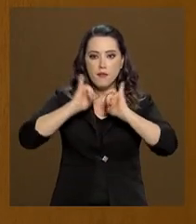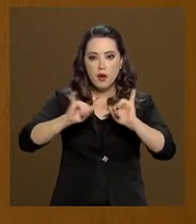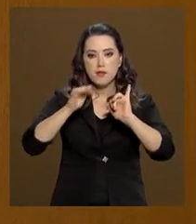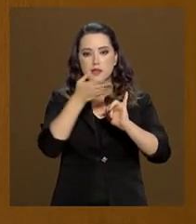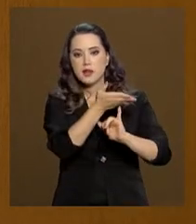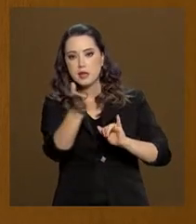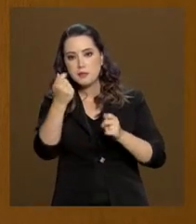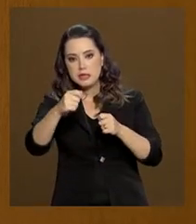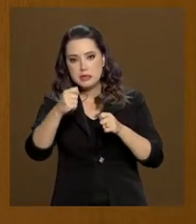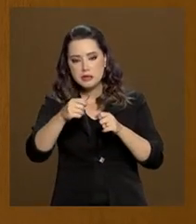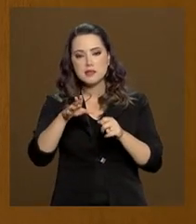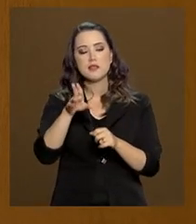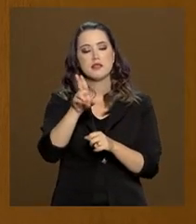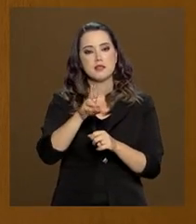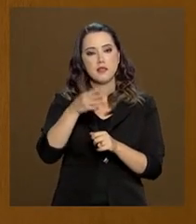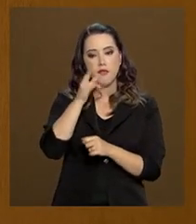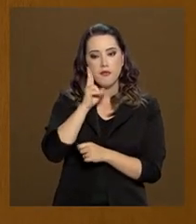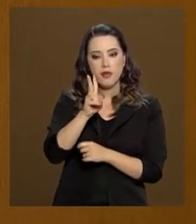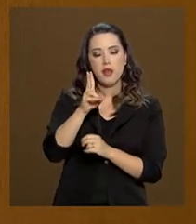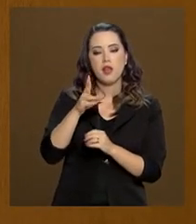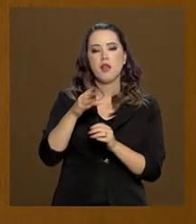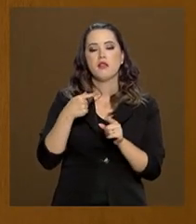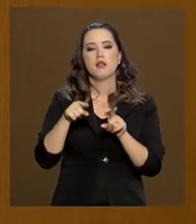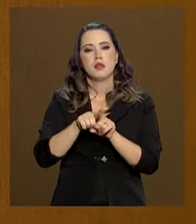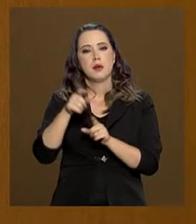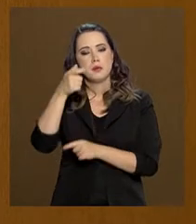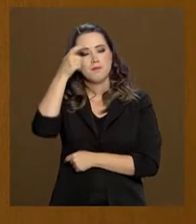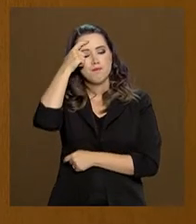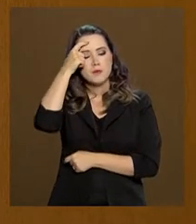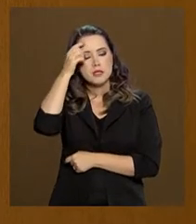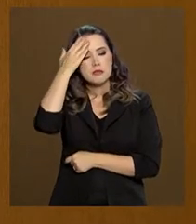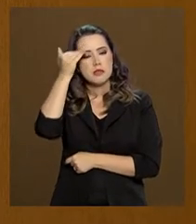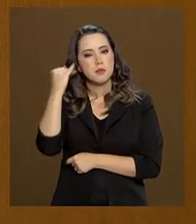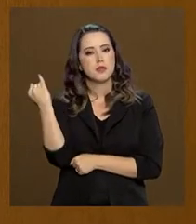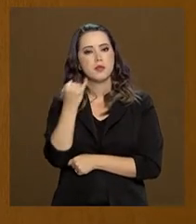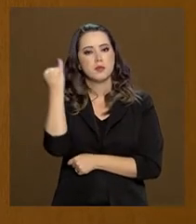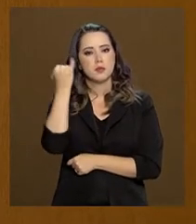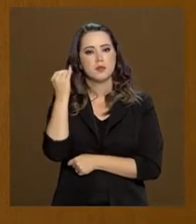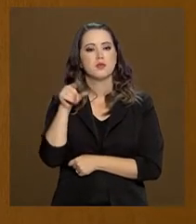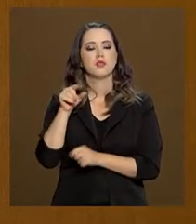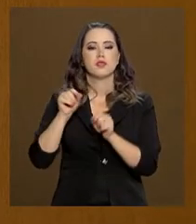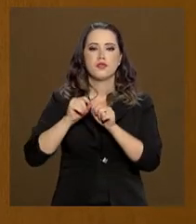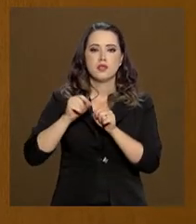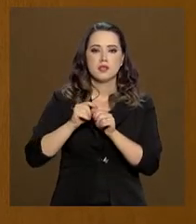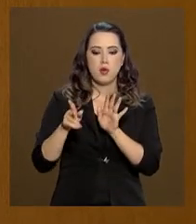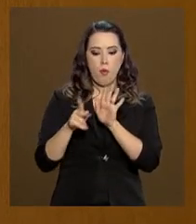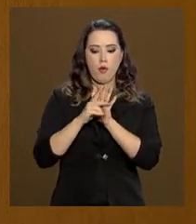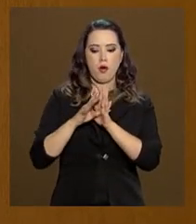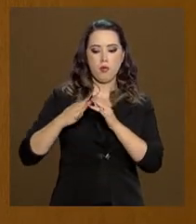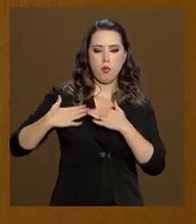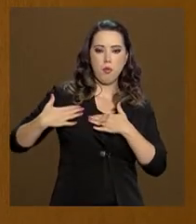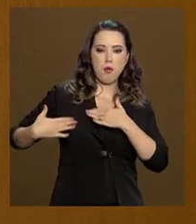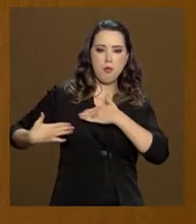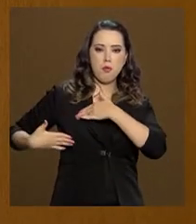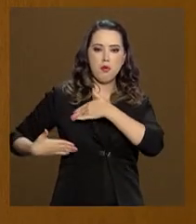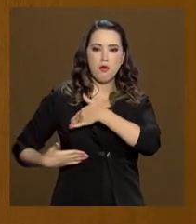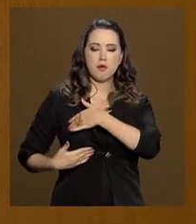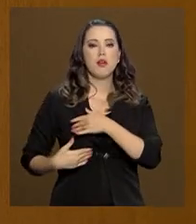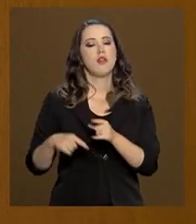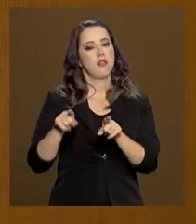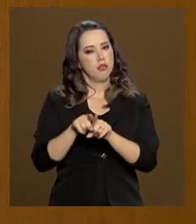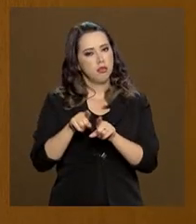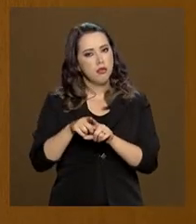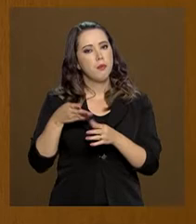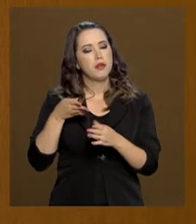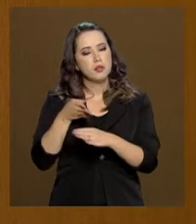extrema importância para que as mulheres se conscientizem da necessidade de fazer o auto-exame tipo de fazer a mamografia em